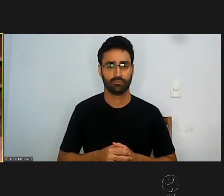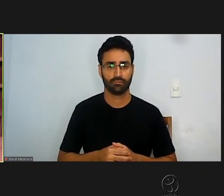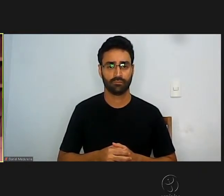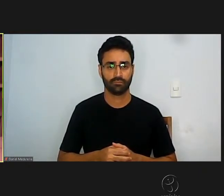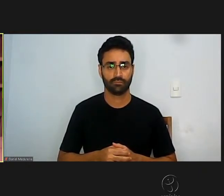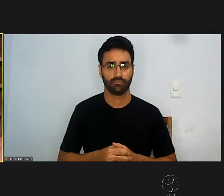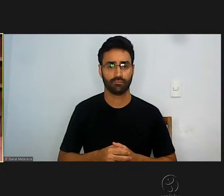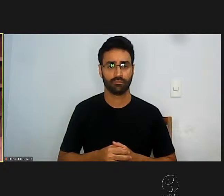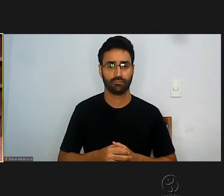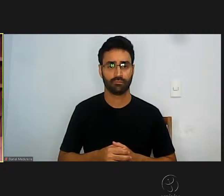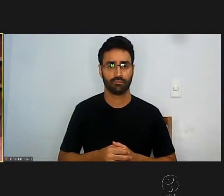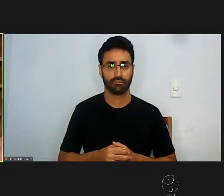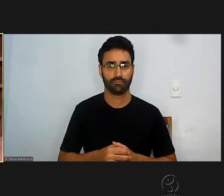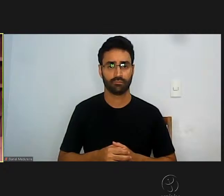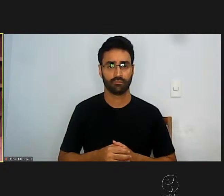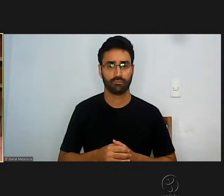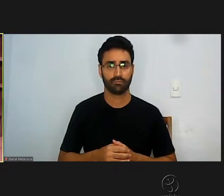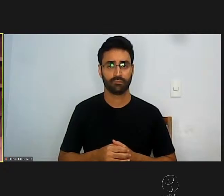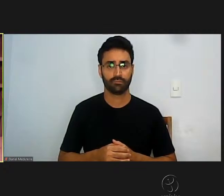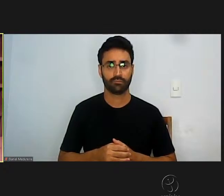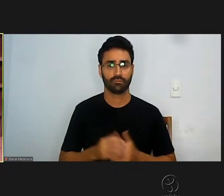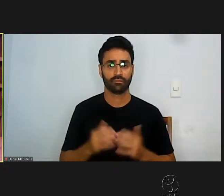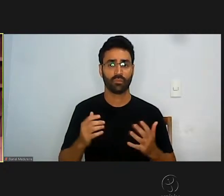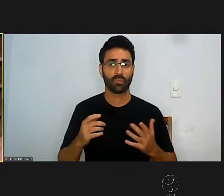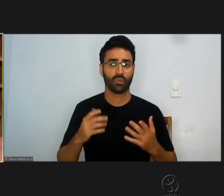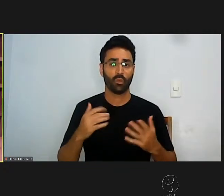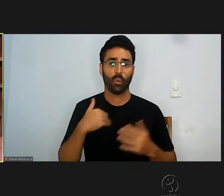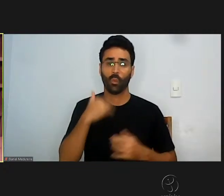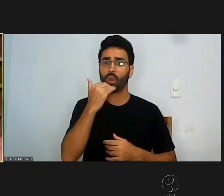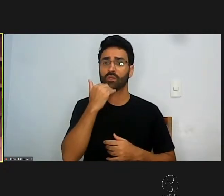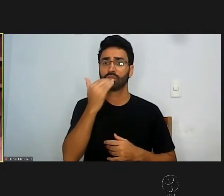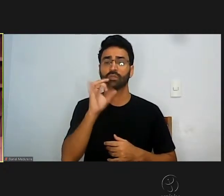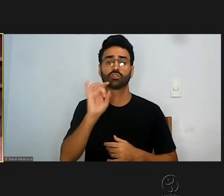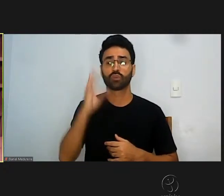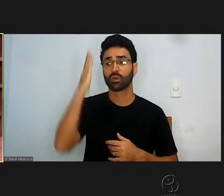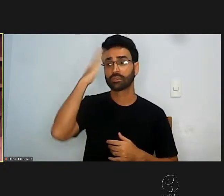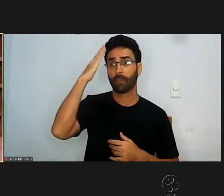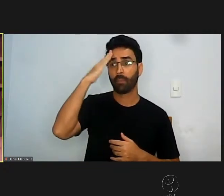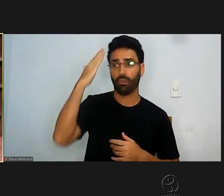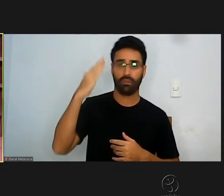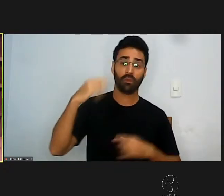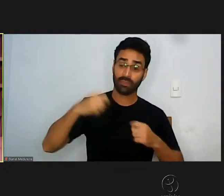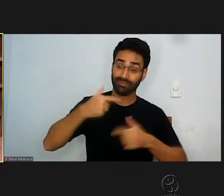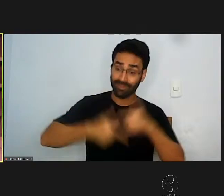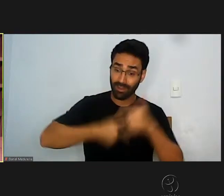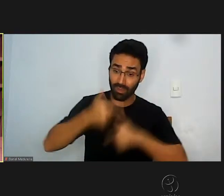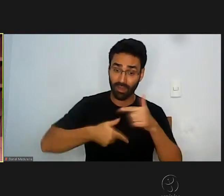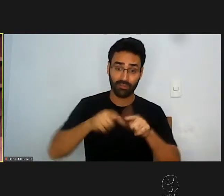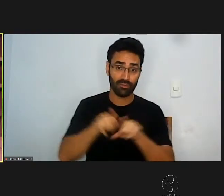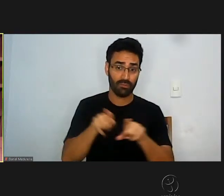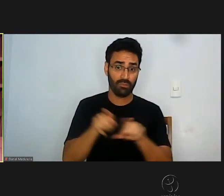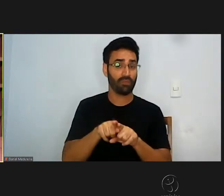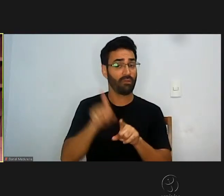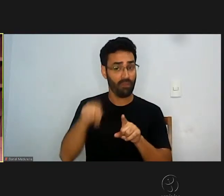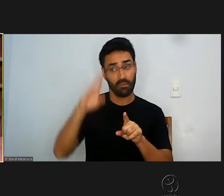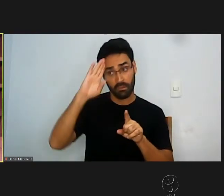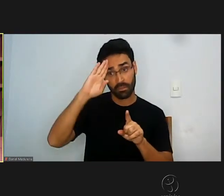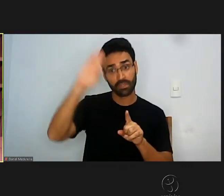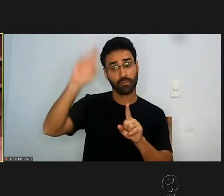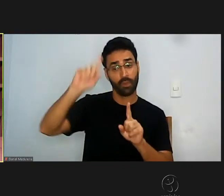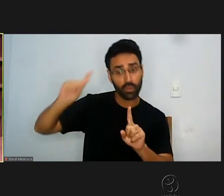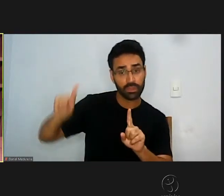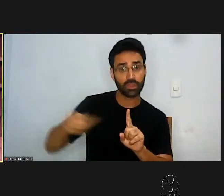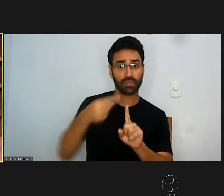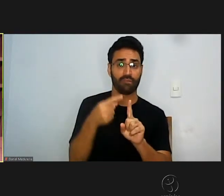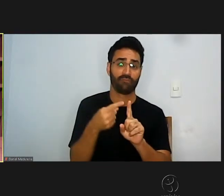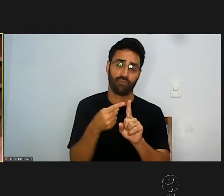Nós não basta saber, mas precisamos agir. E esse é o desafio imediato e